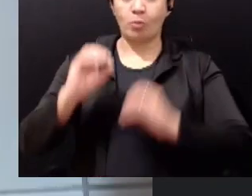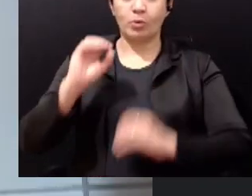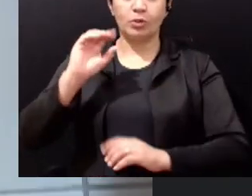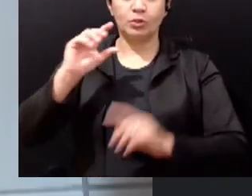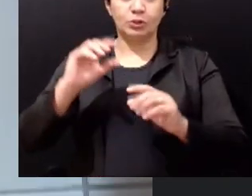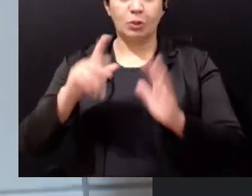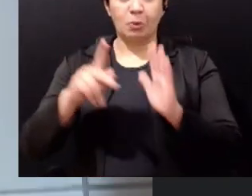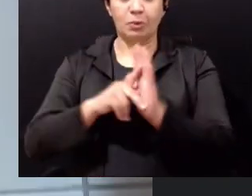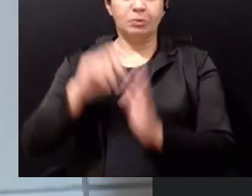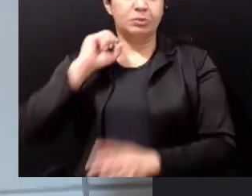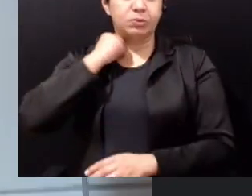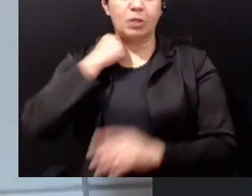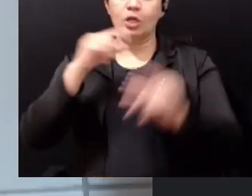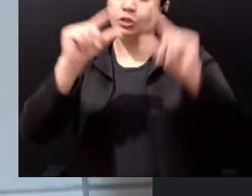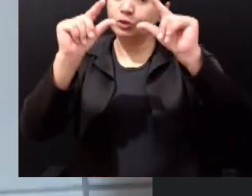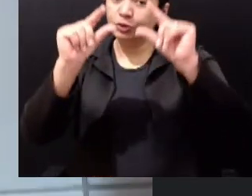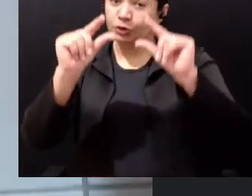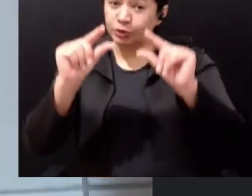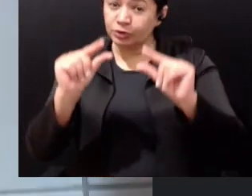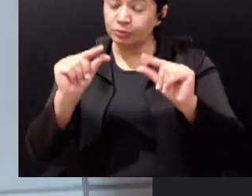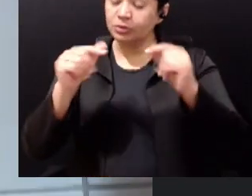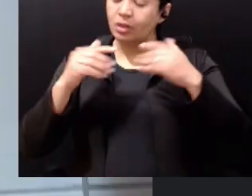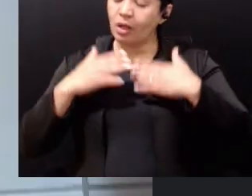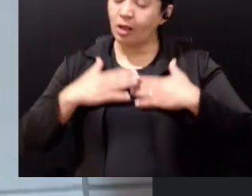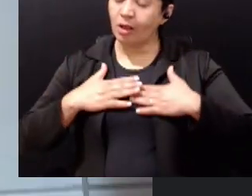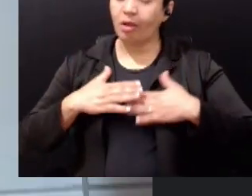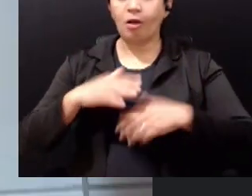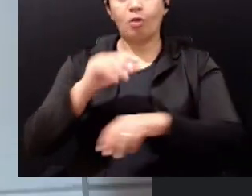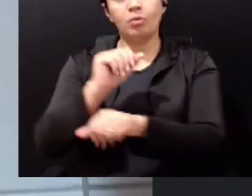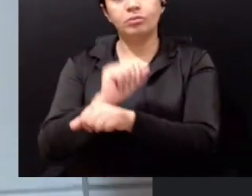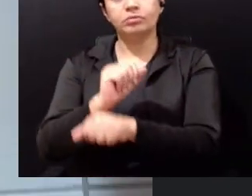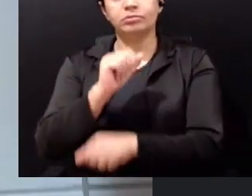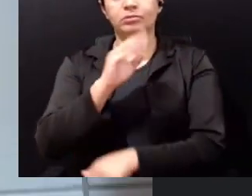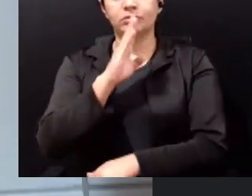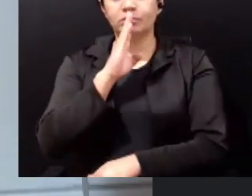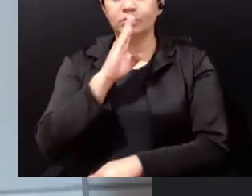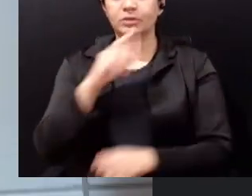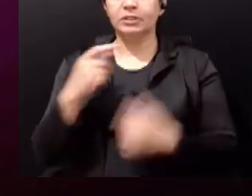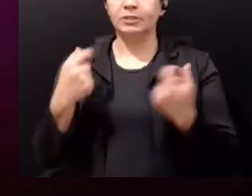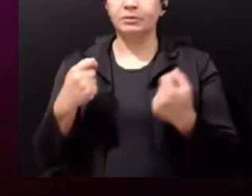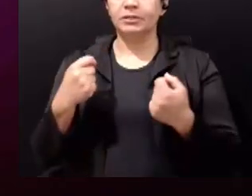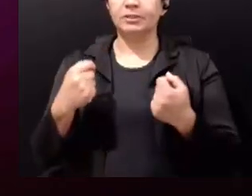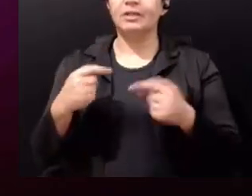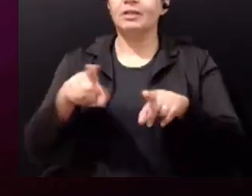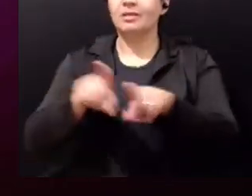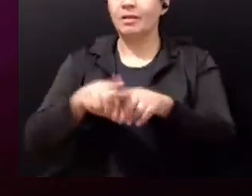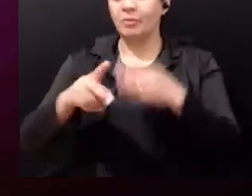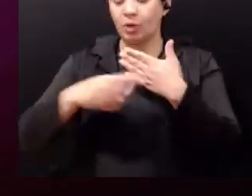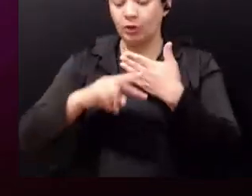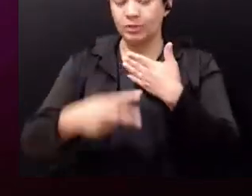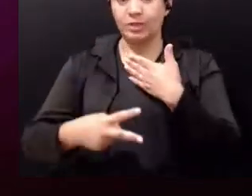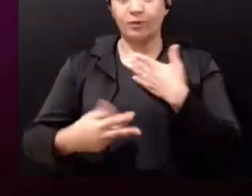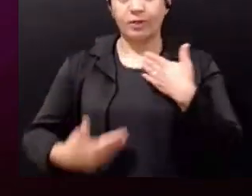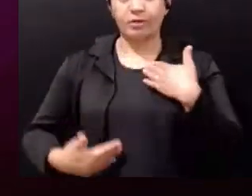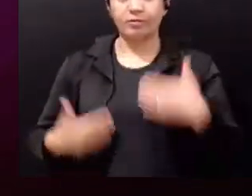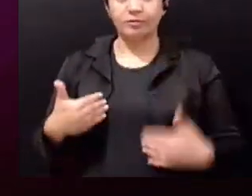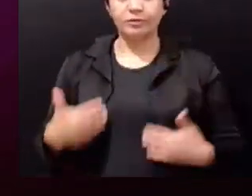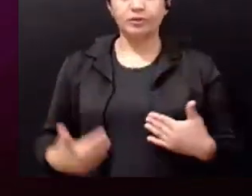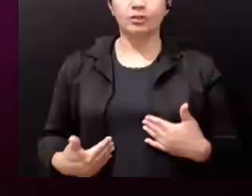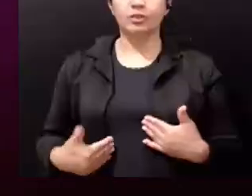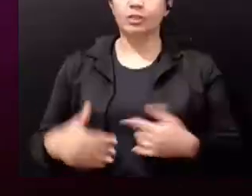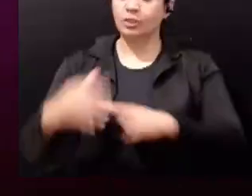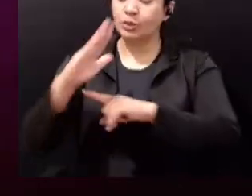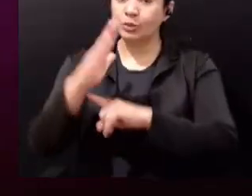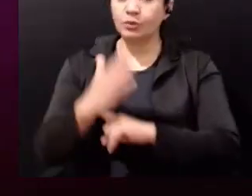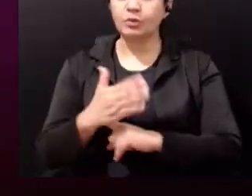né, essa pausa, esse silêncio. Então, vai ter questões fisiológicas, como você disse, que vai nos ajudar a ter